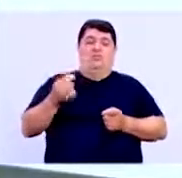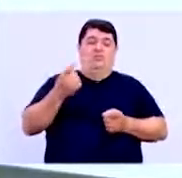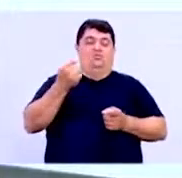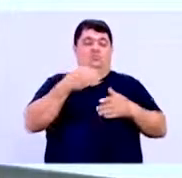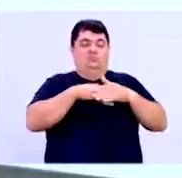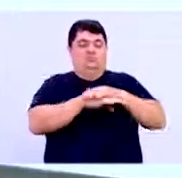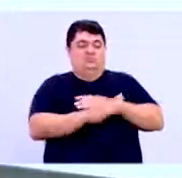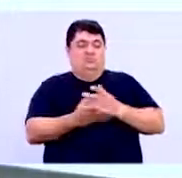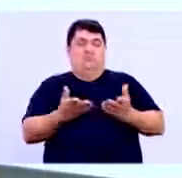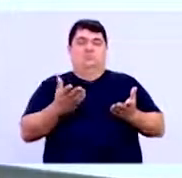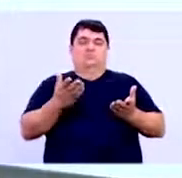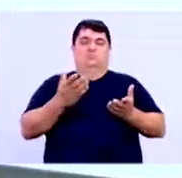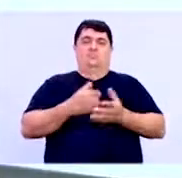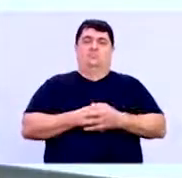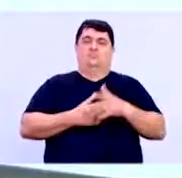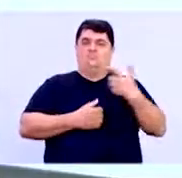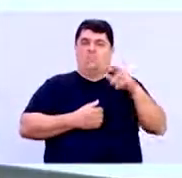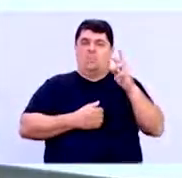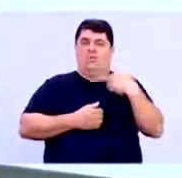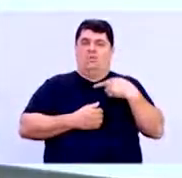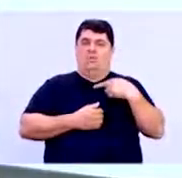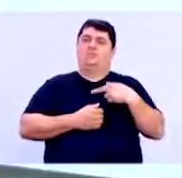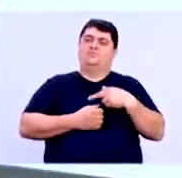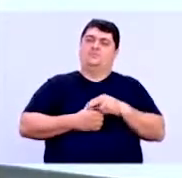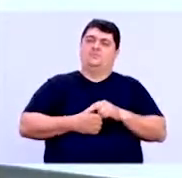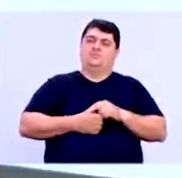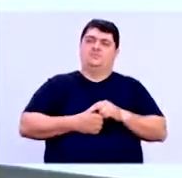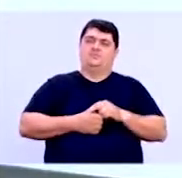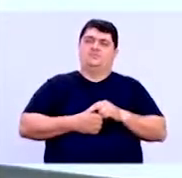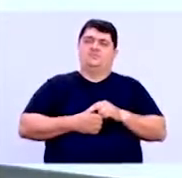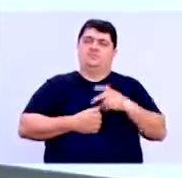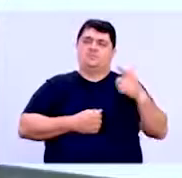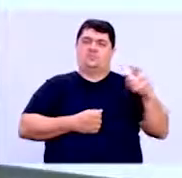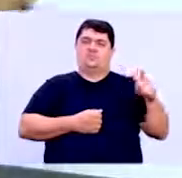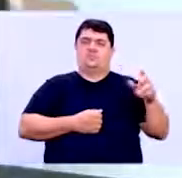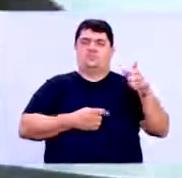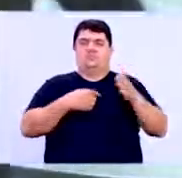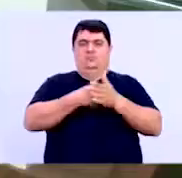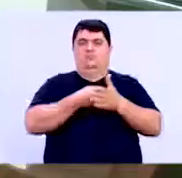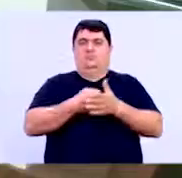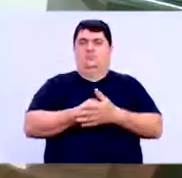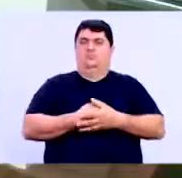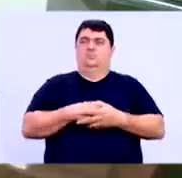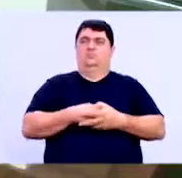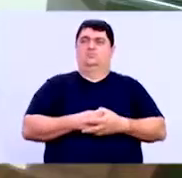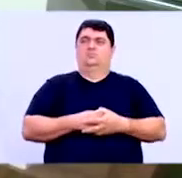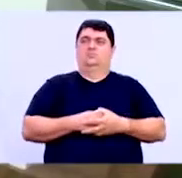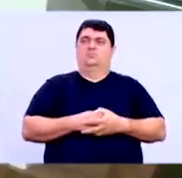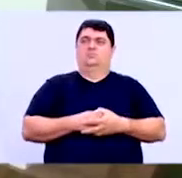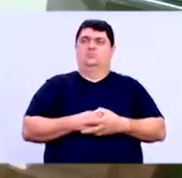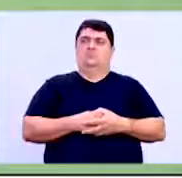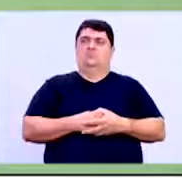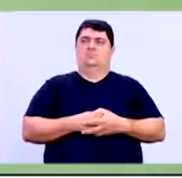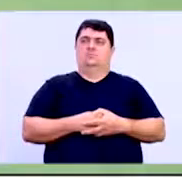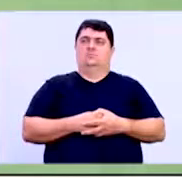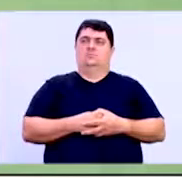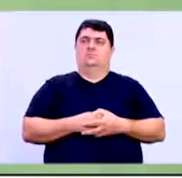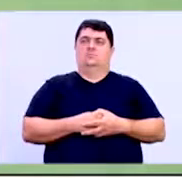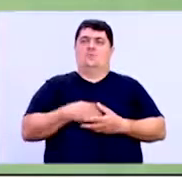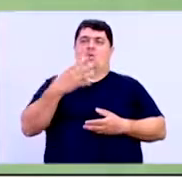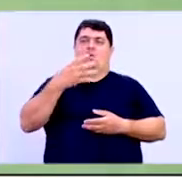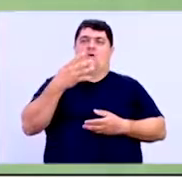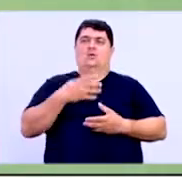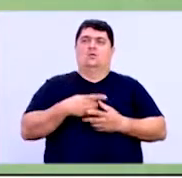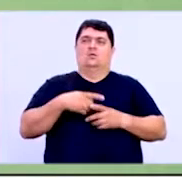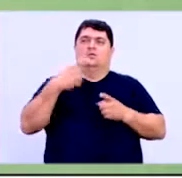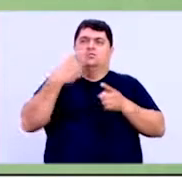né? Uhum. Alguma outra resposta? Temos mais respostas para as próximas perguntas. Então vamos lá. Você pode ler? Sim, a quarta. Por que